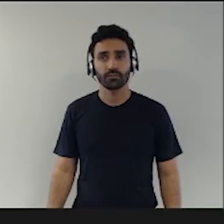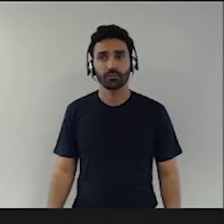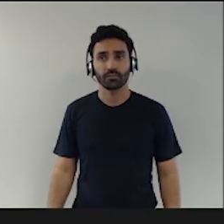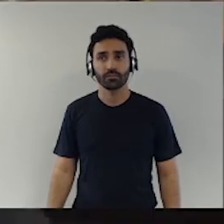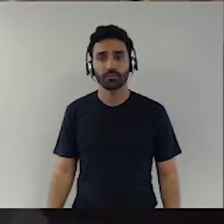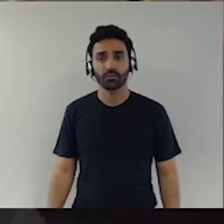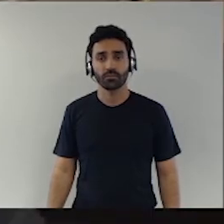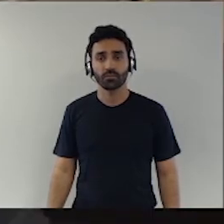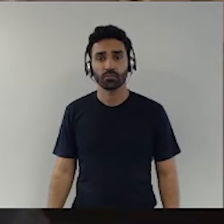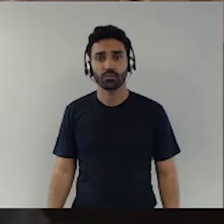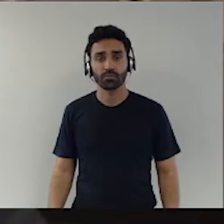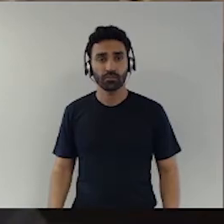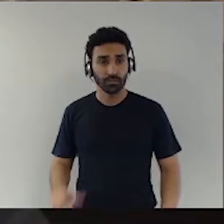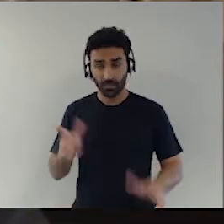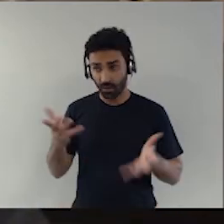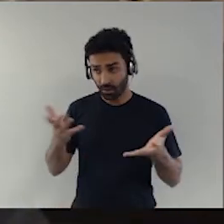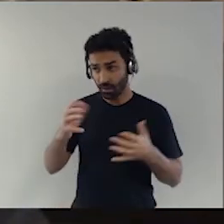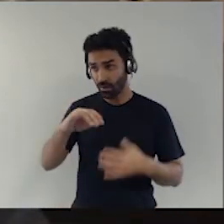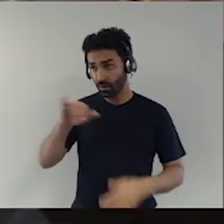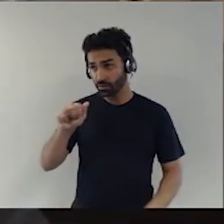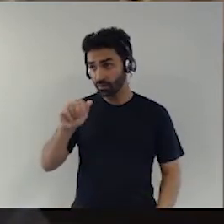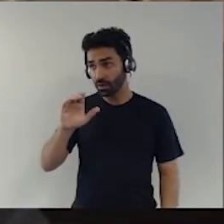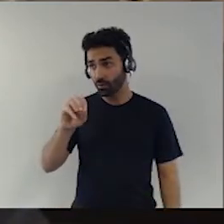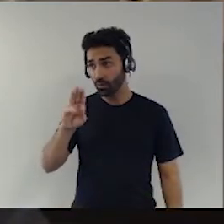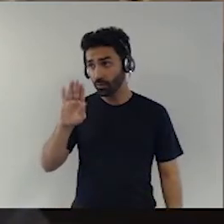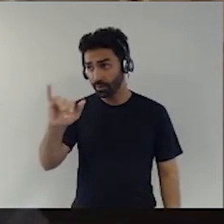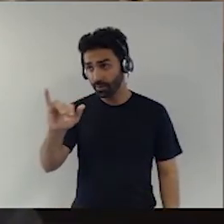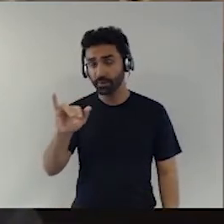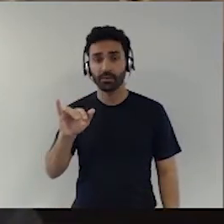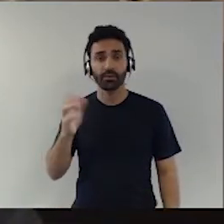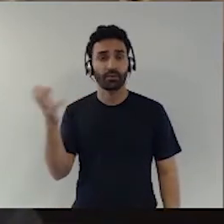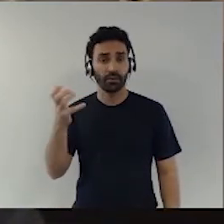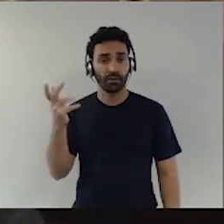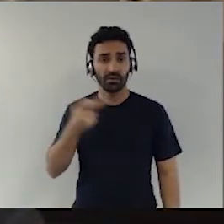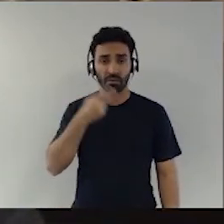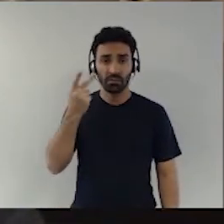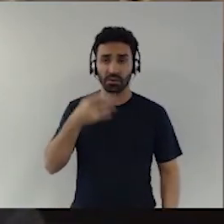Tem alguma consideração, doutor Jacobi, ainda para poder...